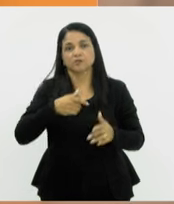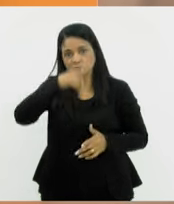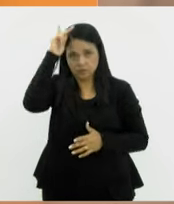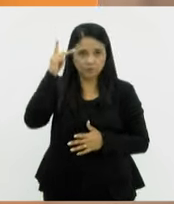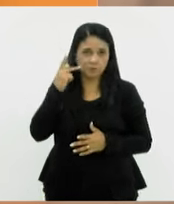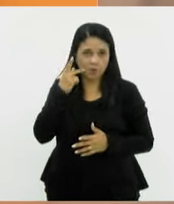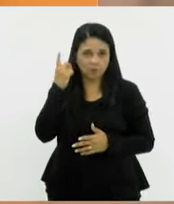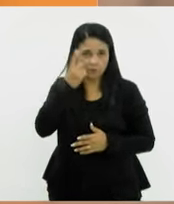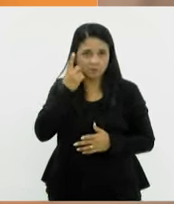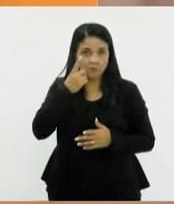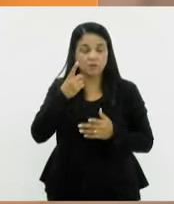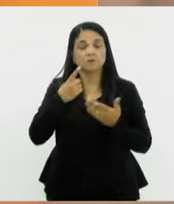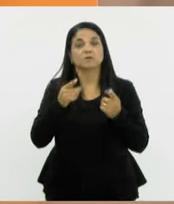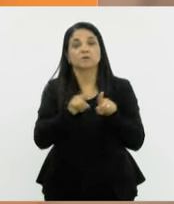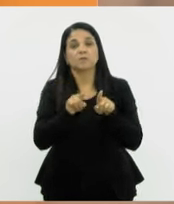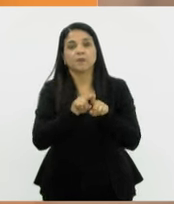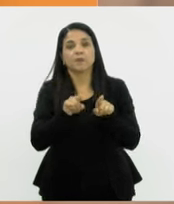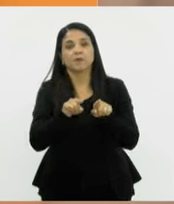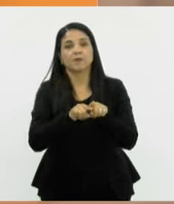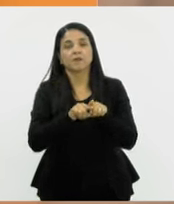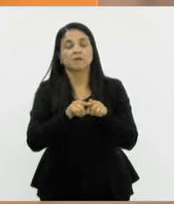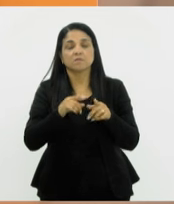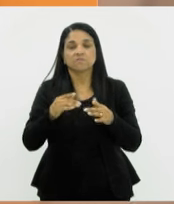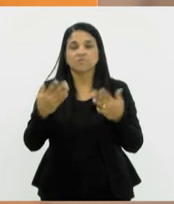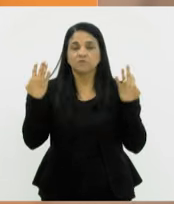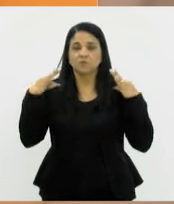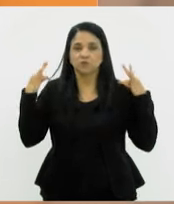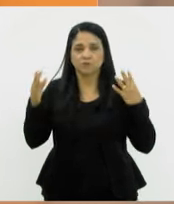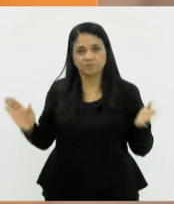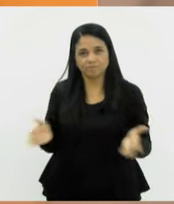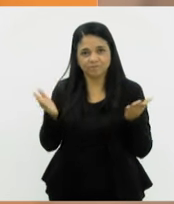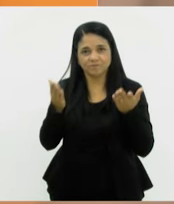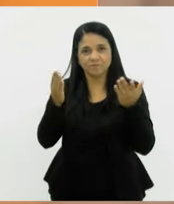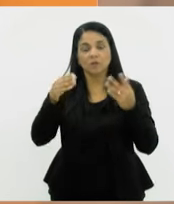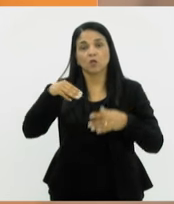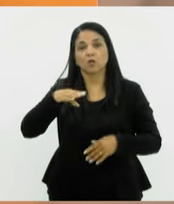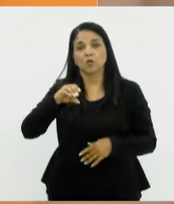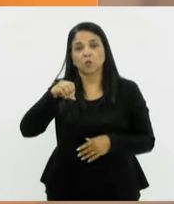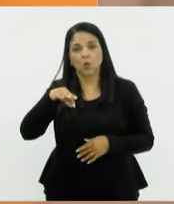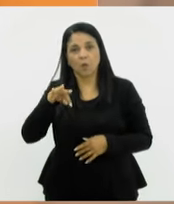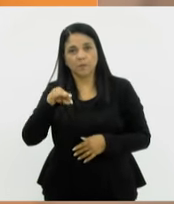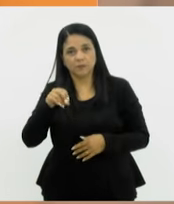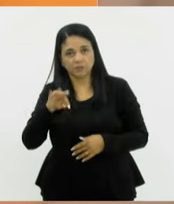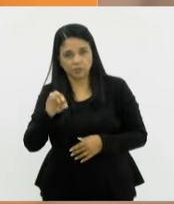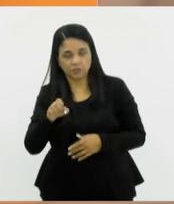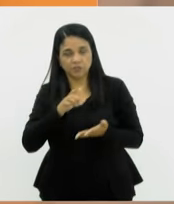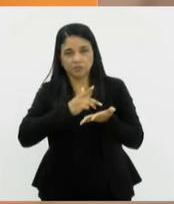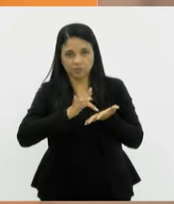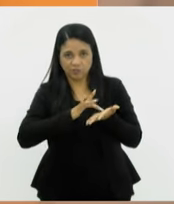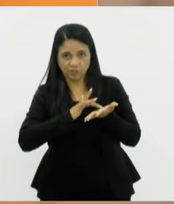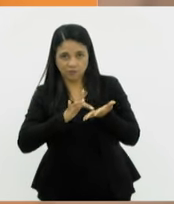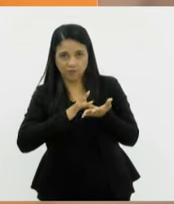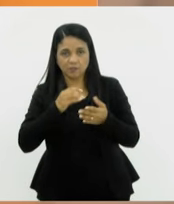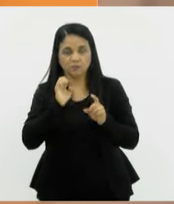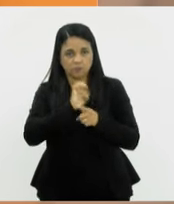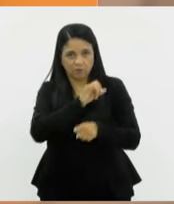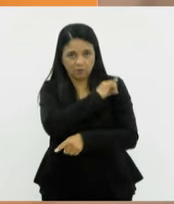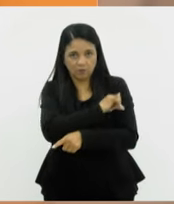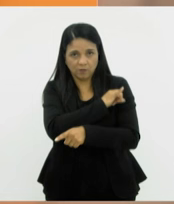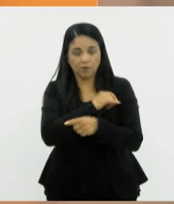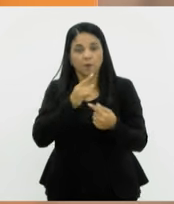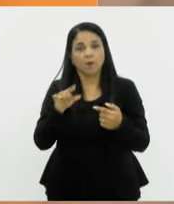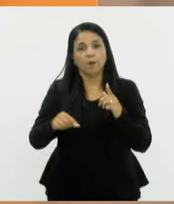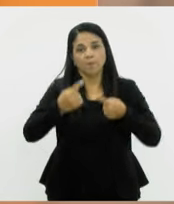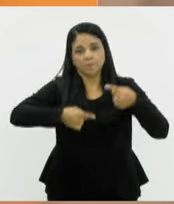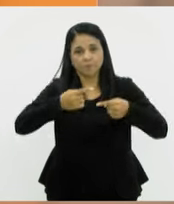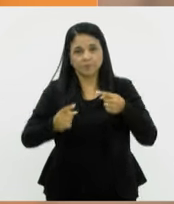que cria um programa para incentivar o turismo de nômades digitais no estado. Em primeira discussão,